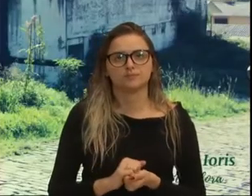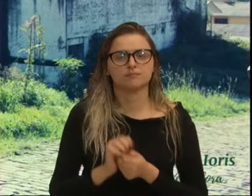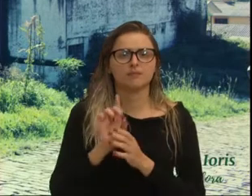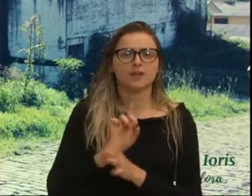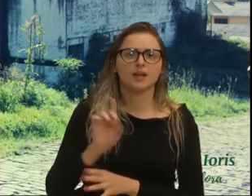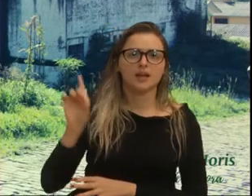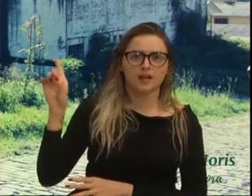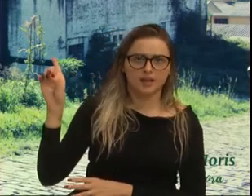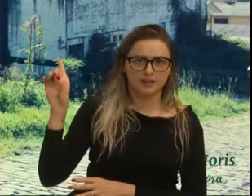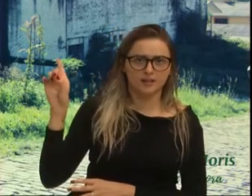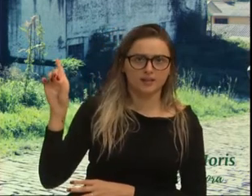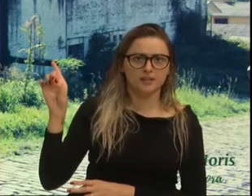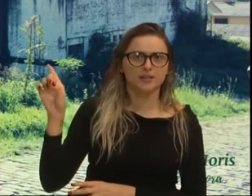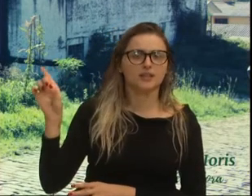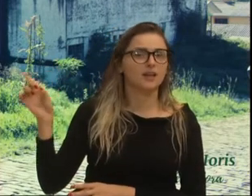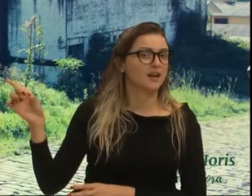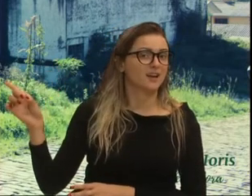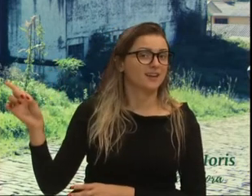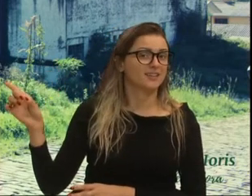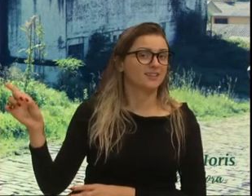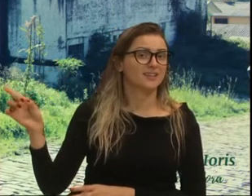Aqui a gente vê não só o mato